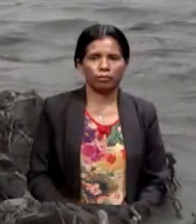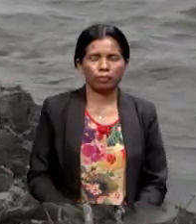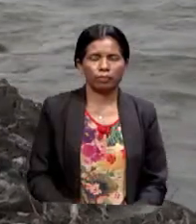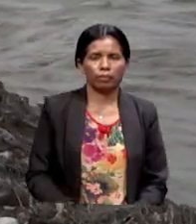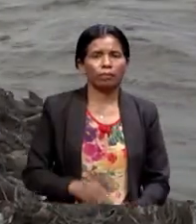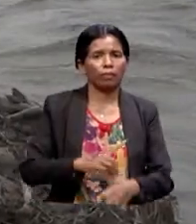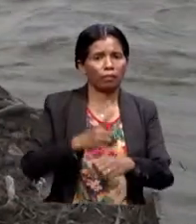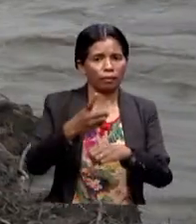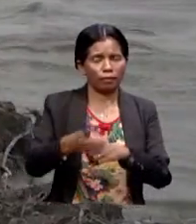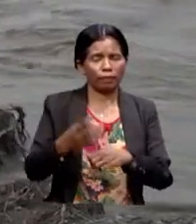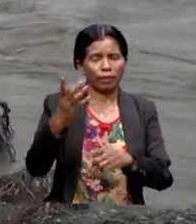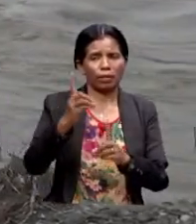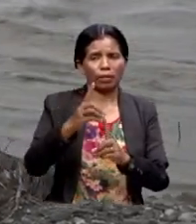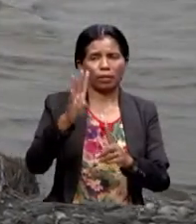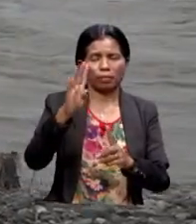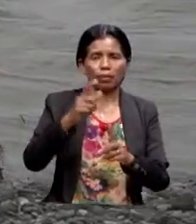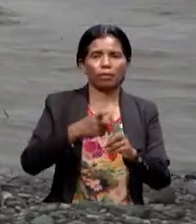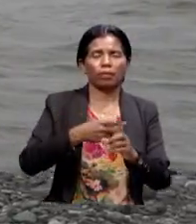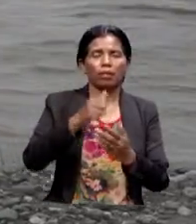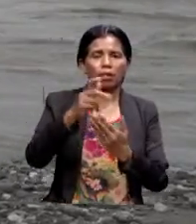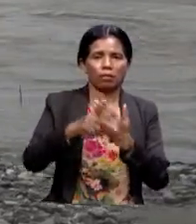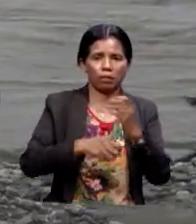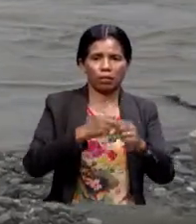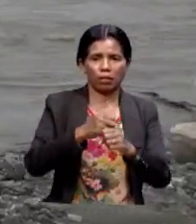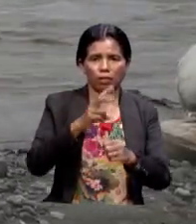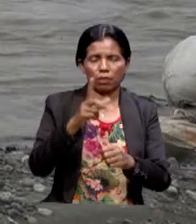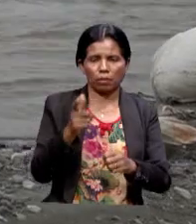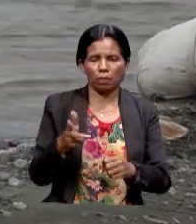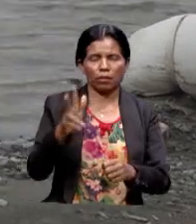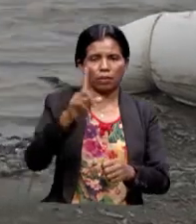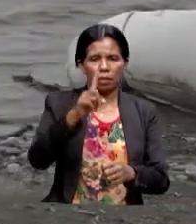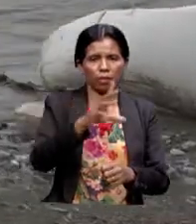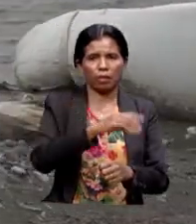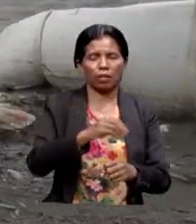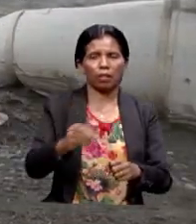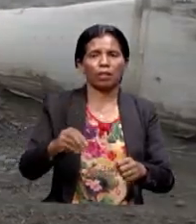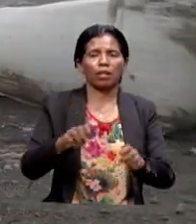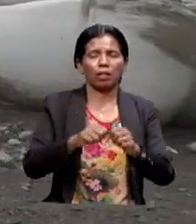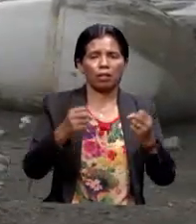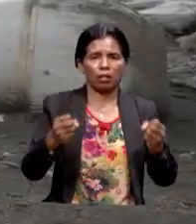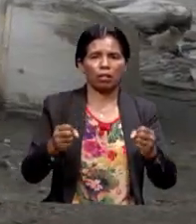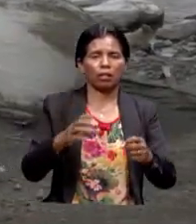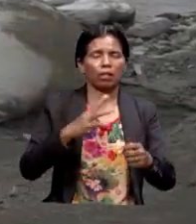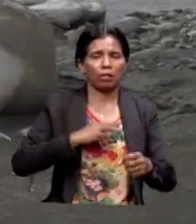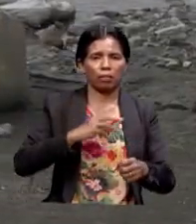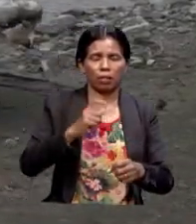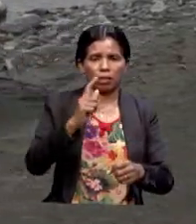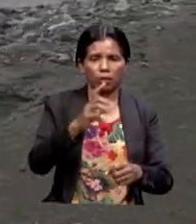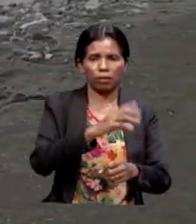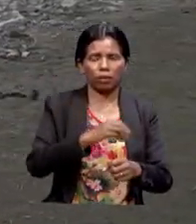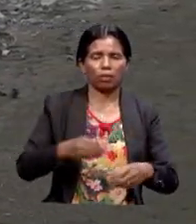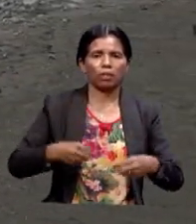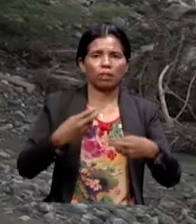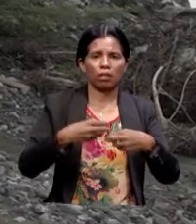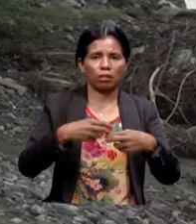Inundação na bia acontece a Loron Hat, fulan abril, tinan rihun rua ronolo resingida, estraga irrigação e a manatutu, hori